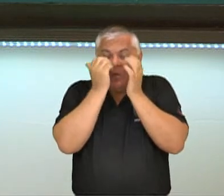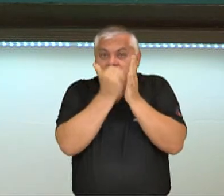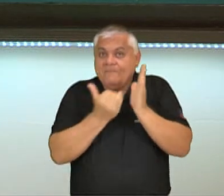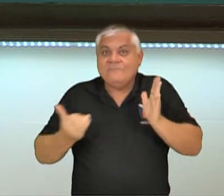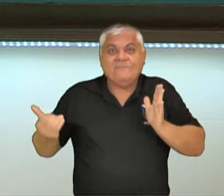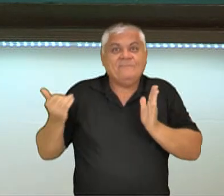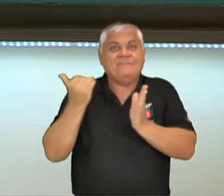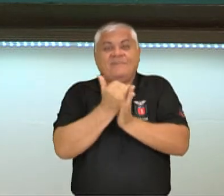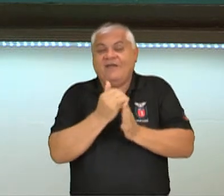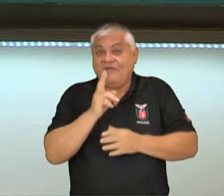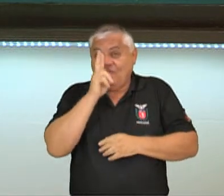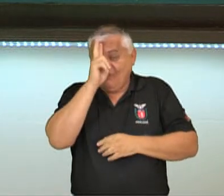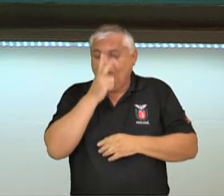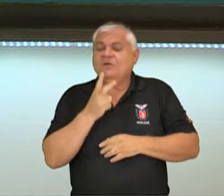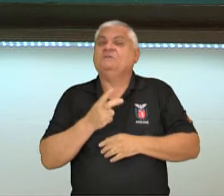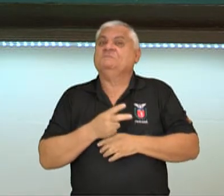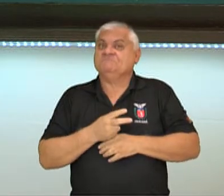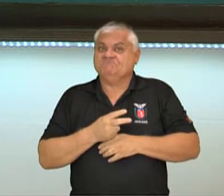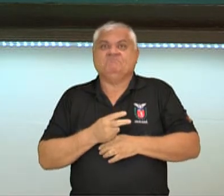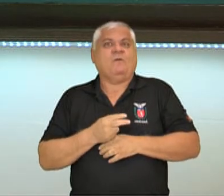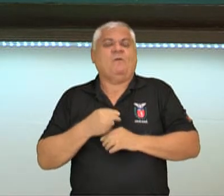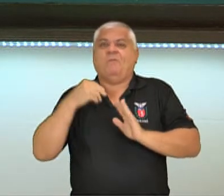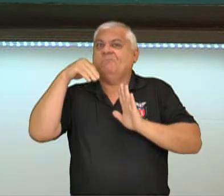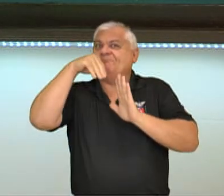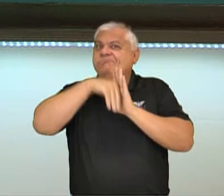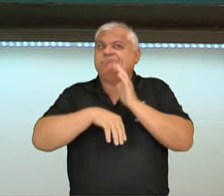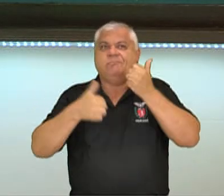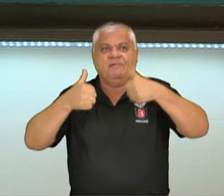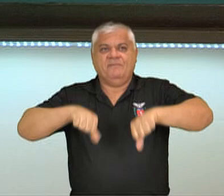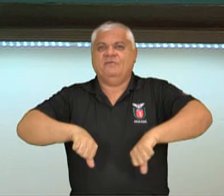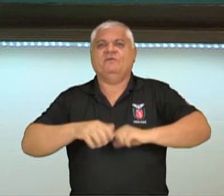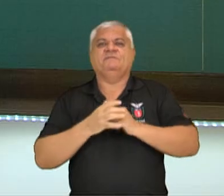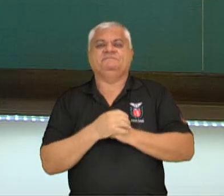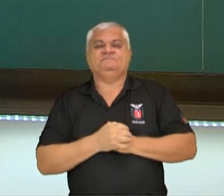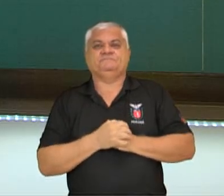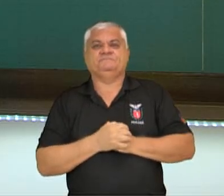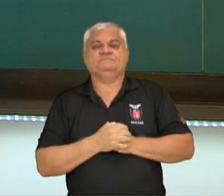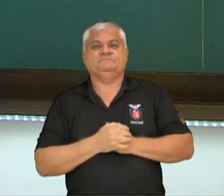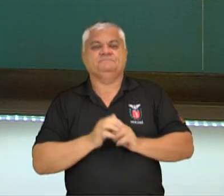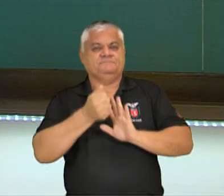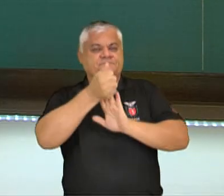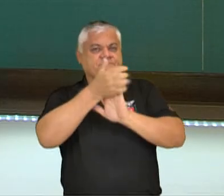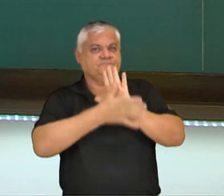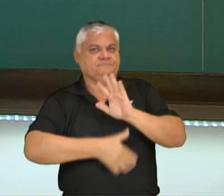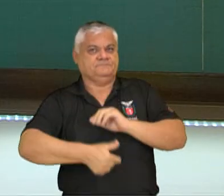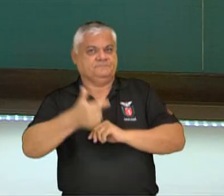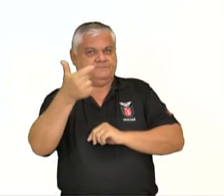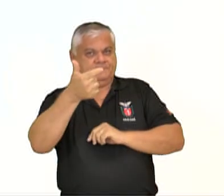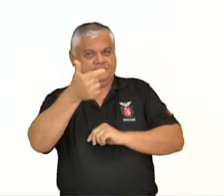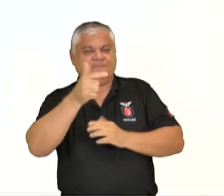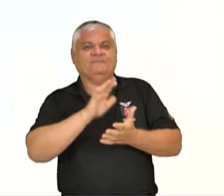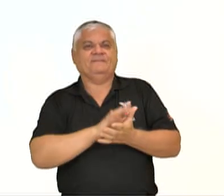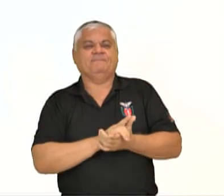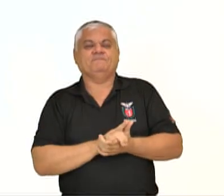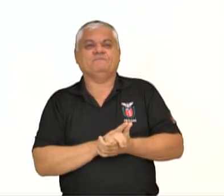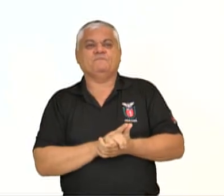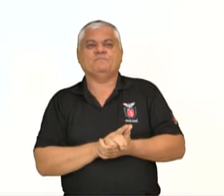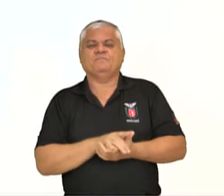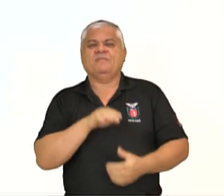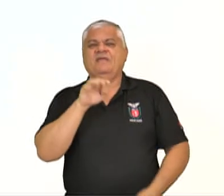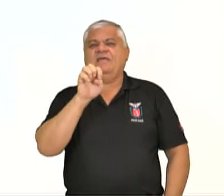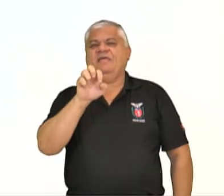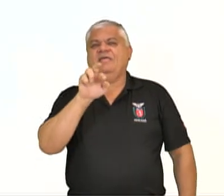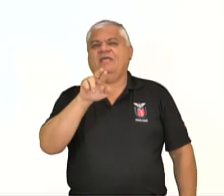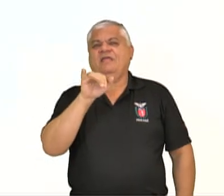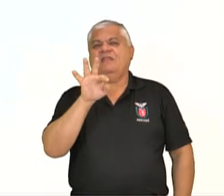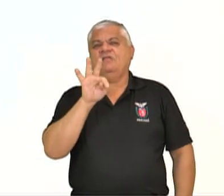ansiedade, isso pode piorar ainda mais a tua situação. Segunda atividade nossa, então, a eritrofobia é uma